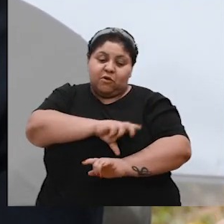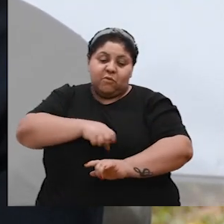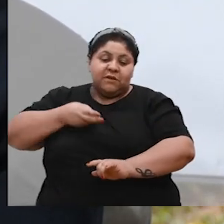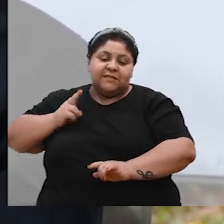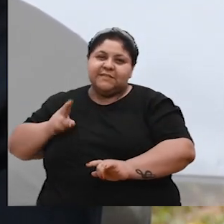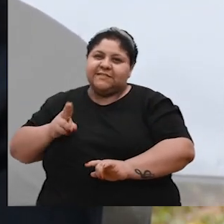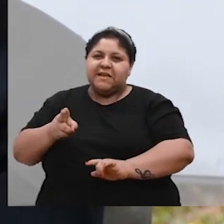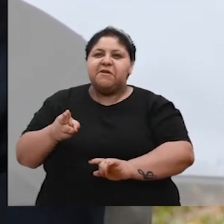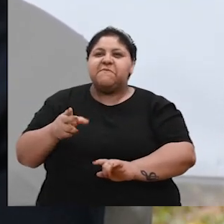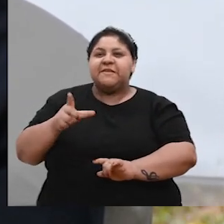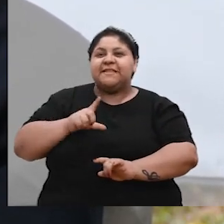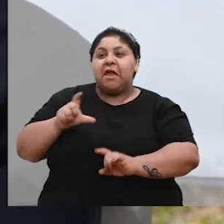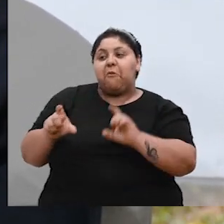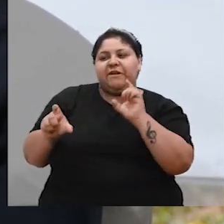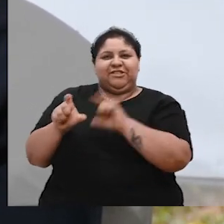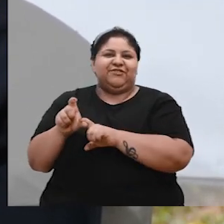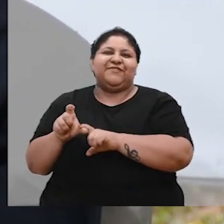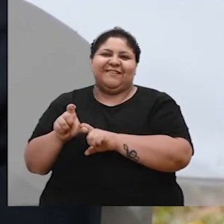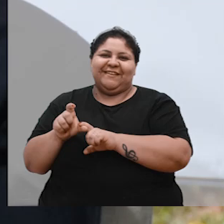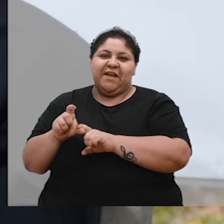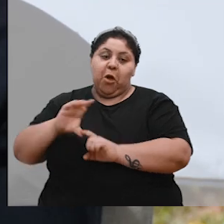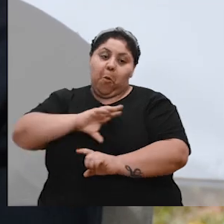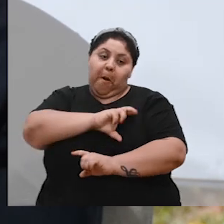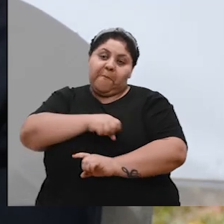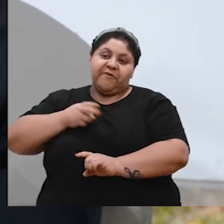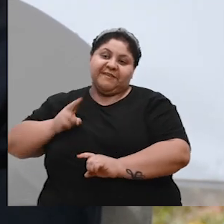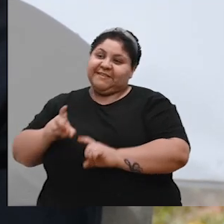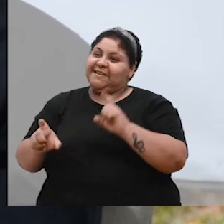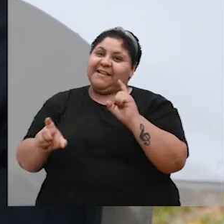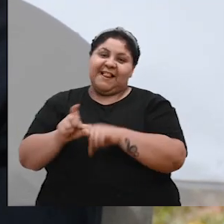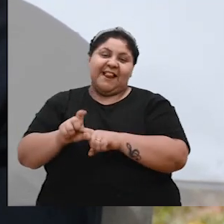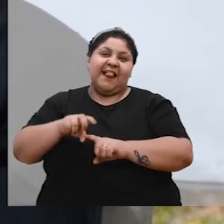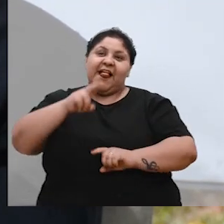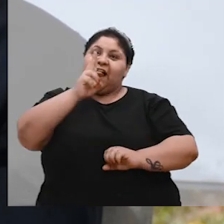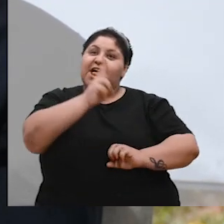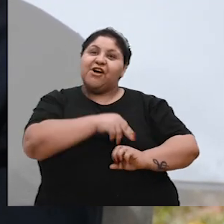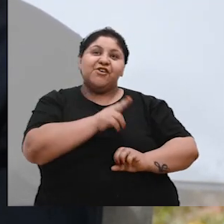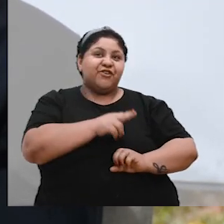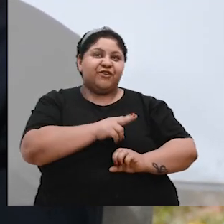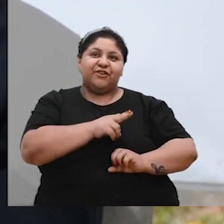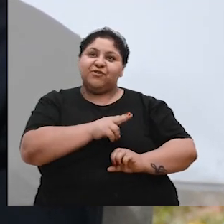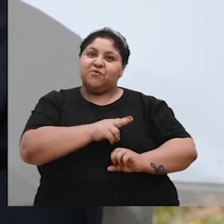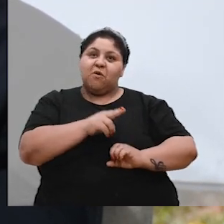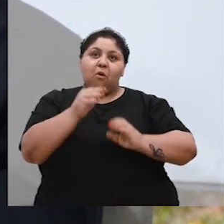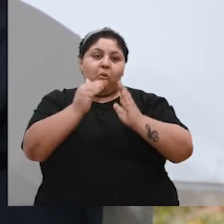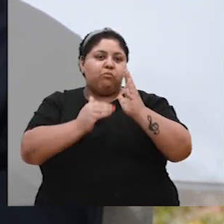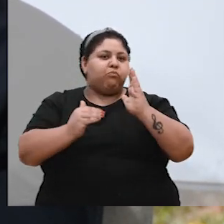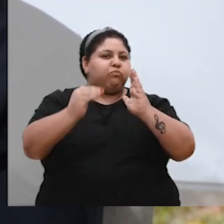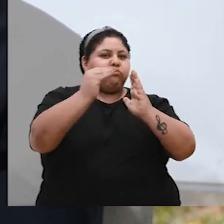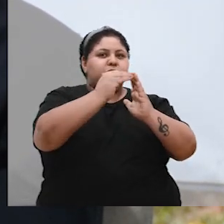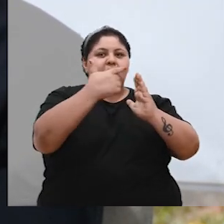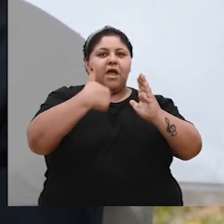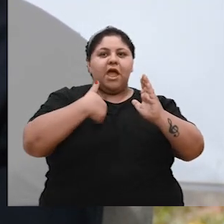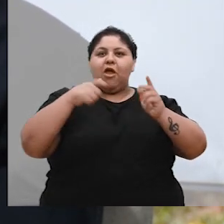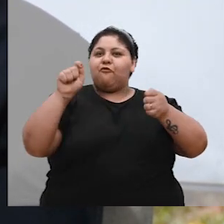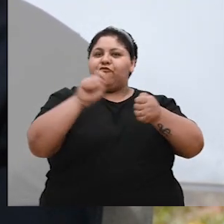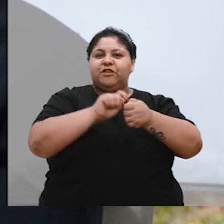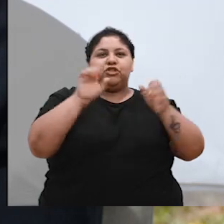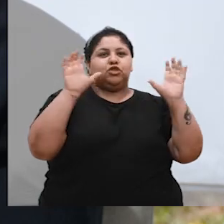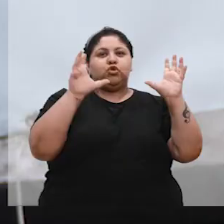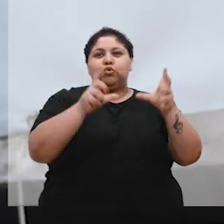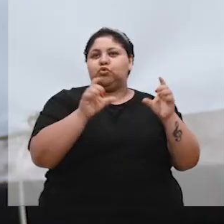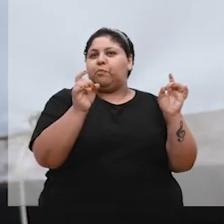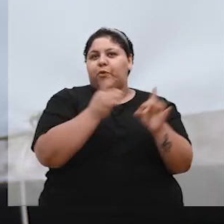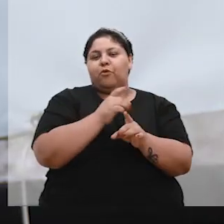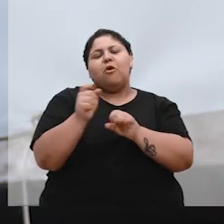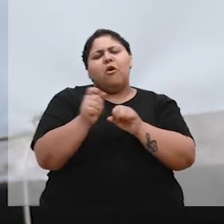fica em dívida, né? O amor sempre está devendo, porque o amor nunca chega a um patamar de dizer, não, eu fiz o suficiente.